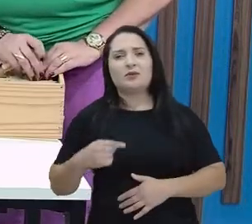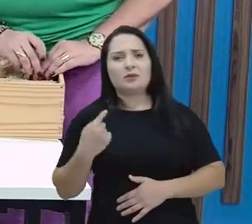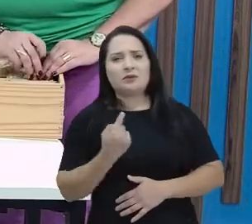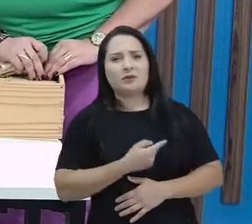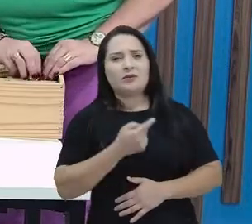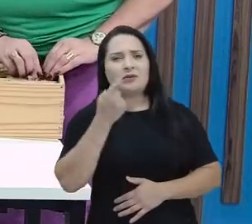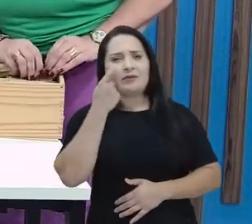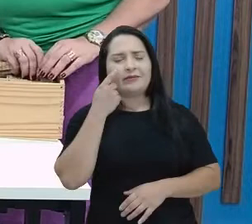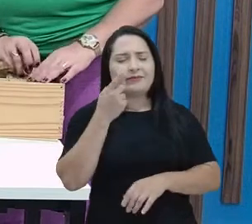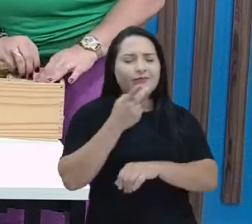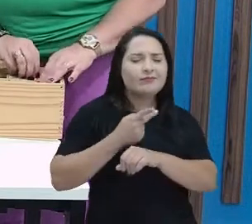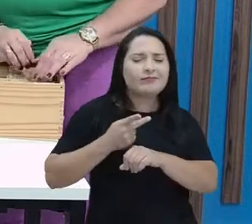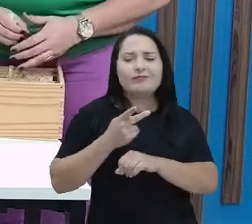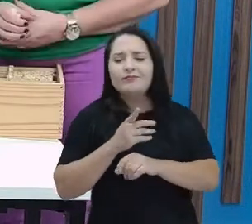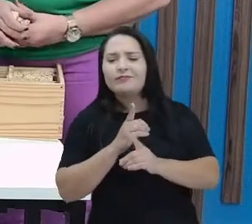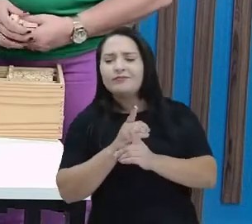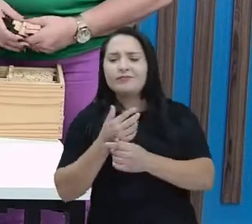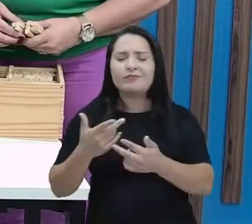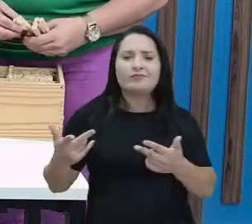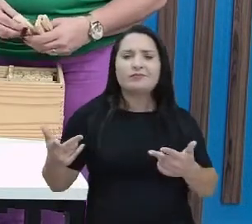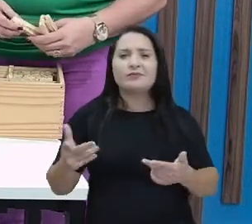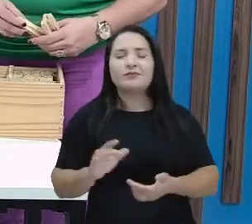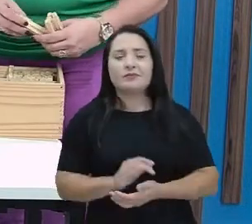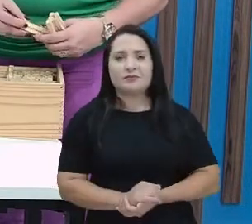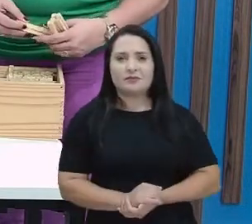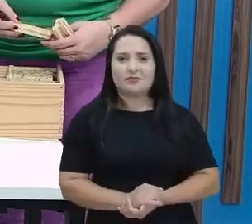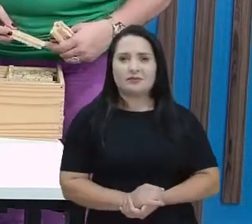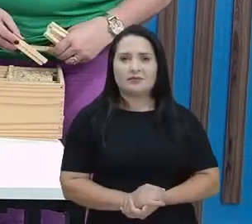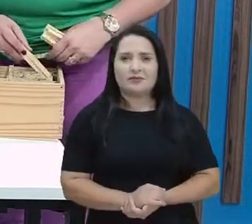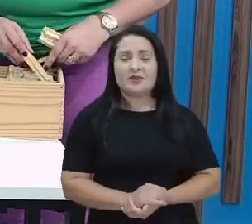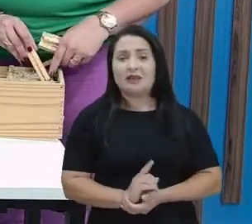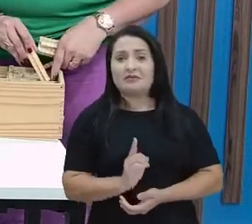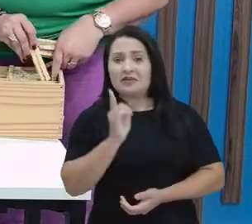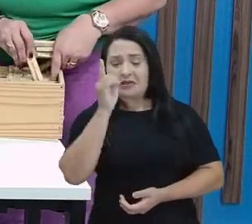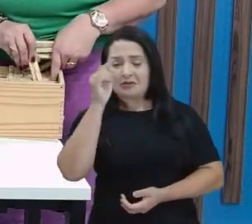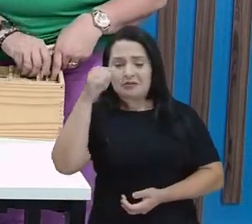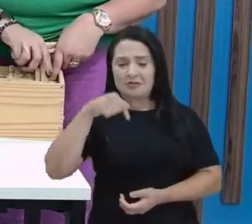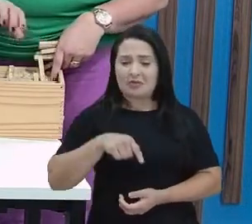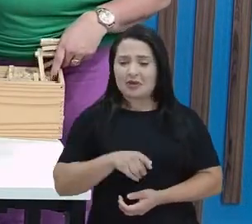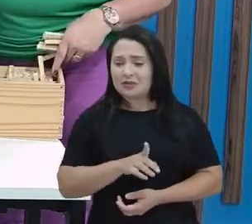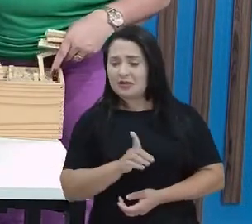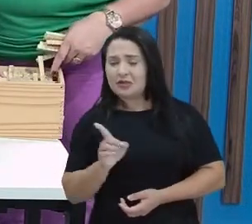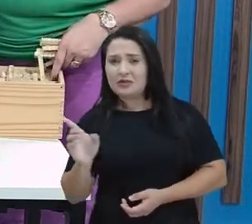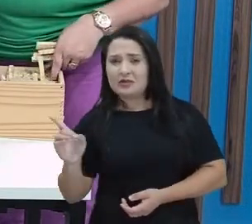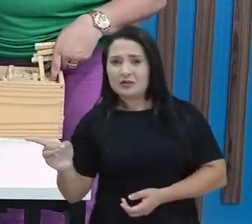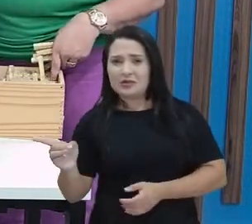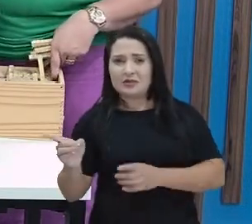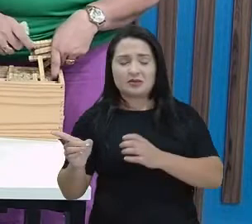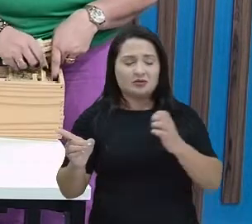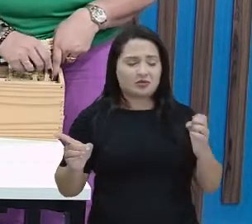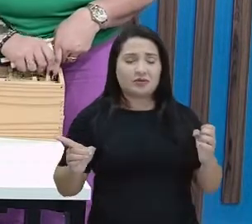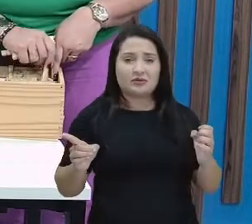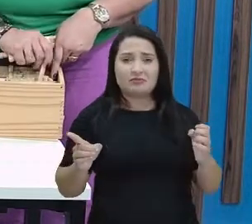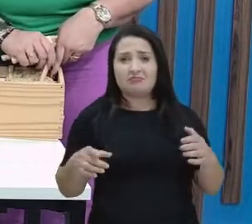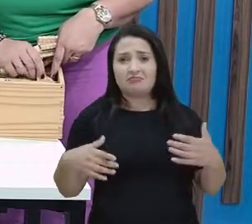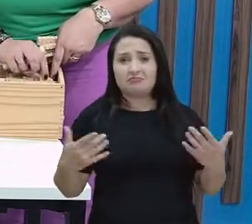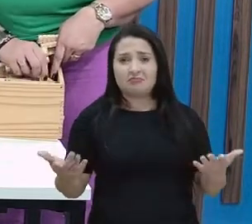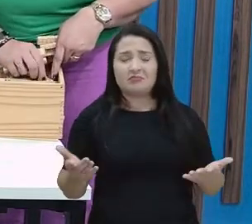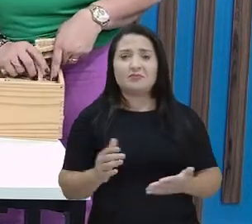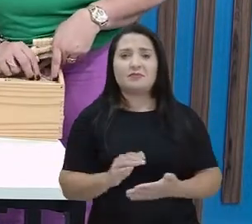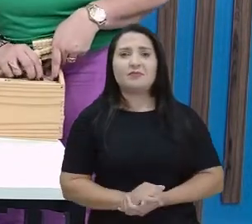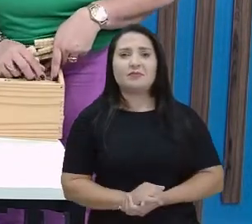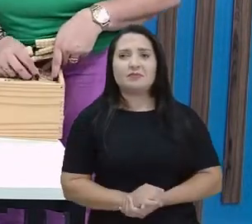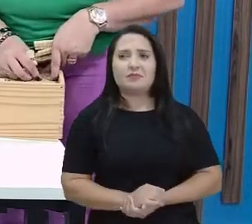de localização. Vamos saber para cima, para baixo, para a direita, para a esquerda.